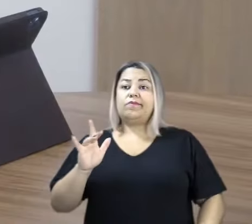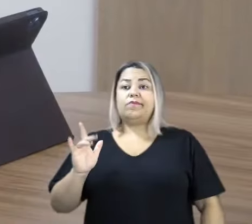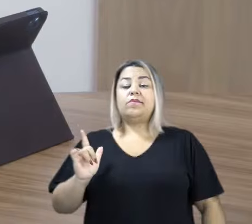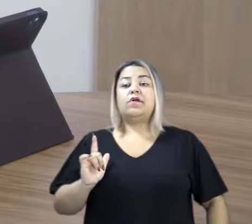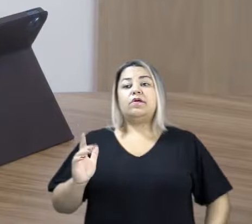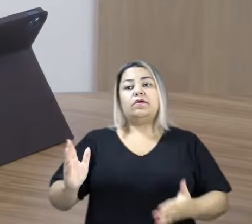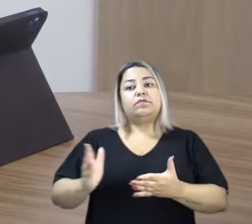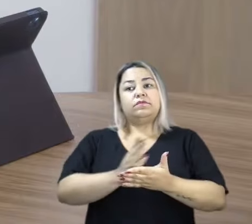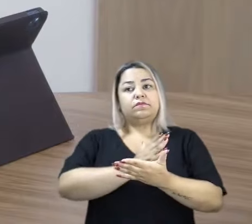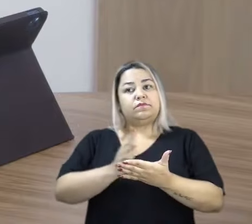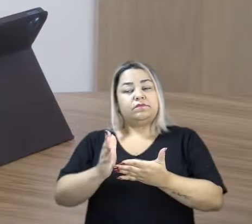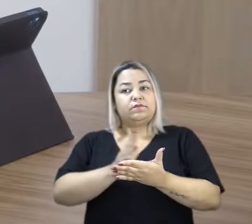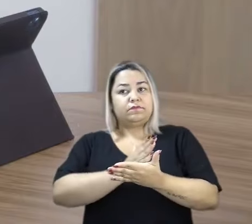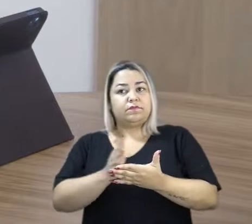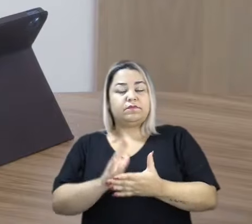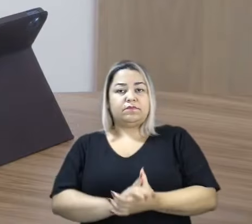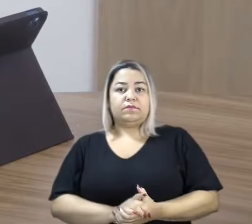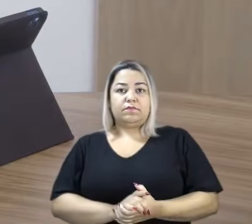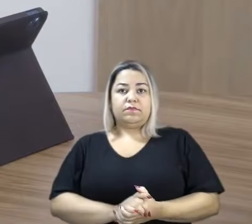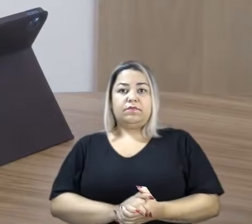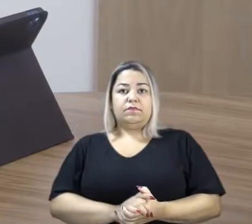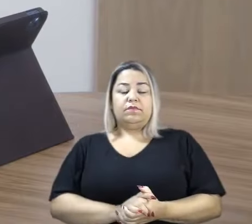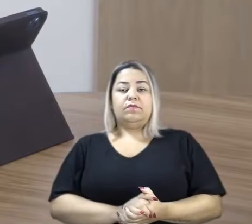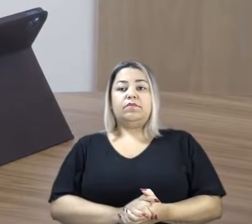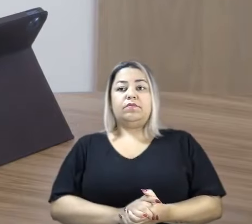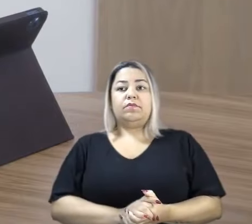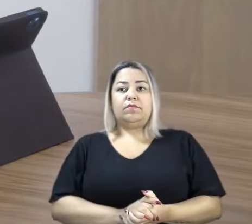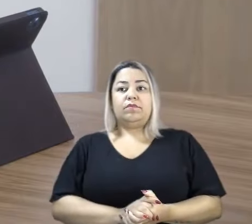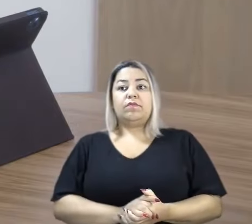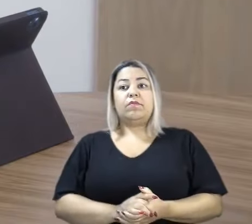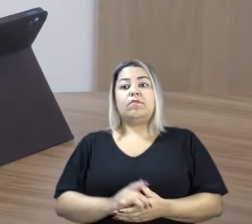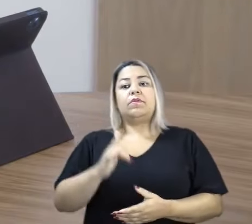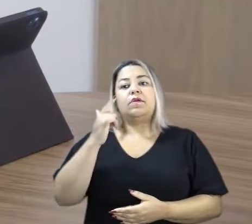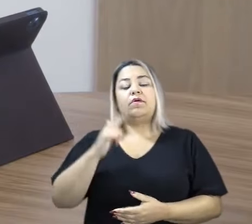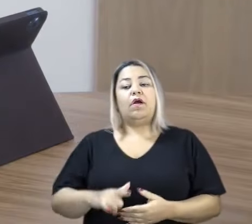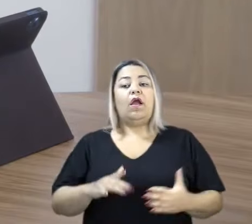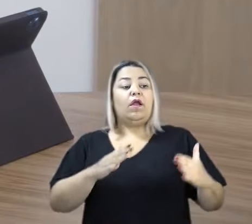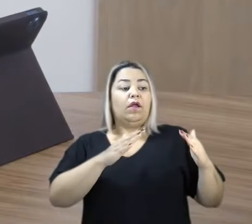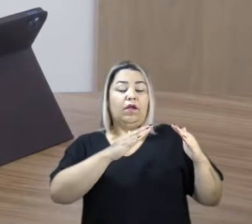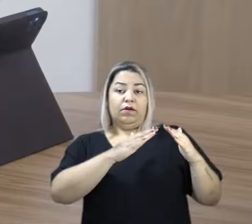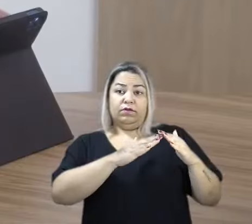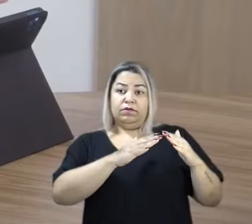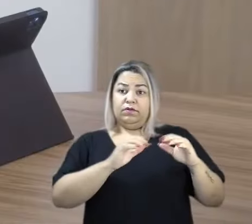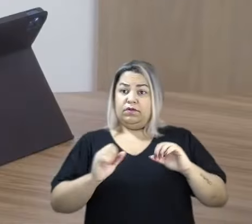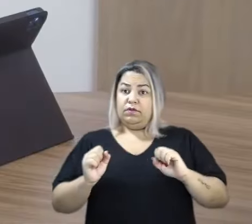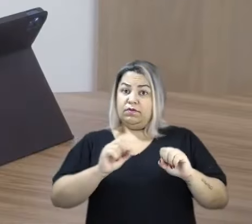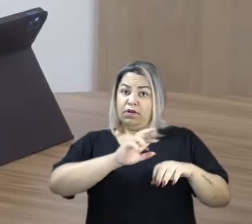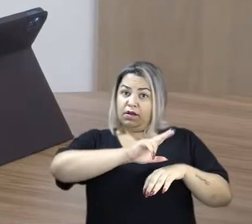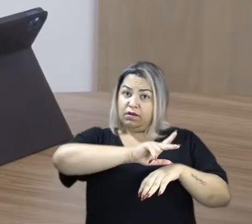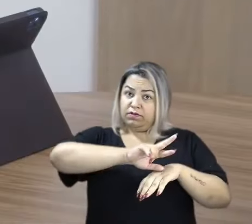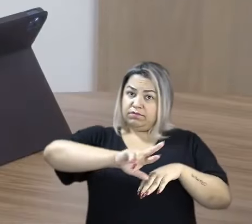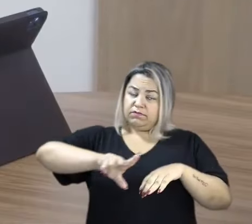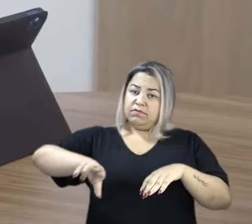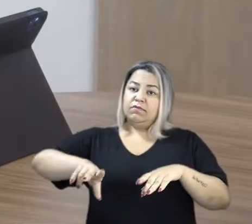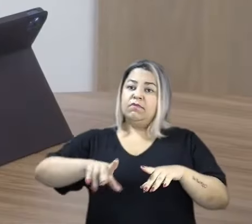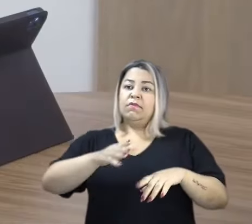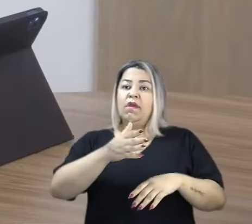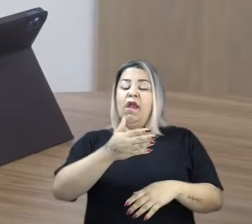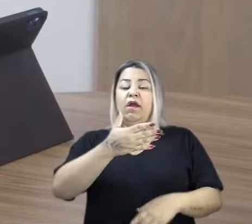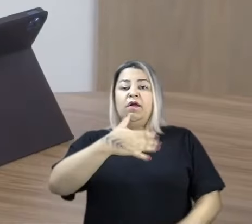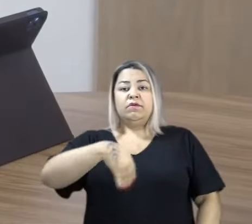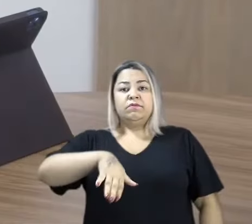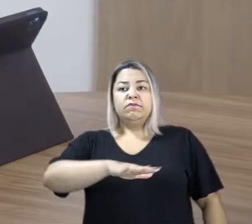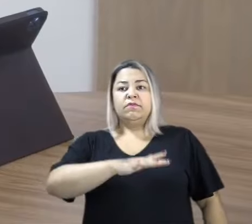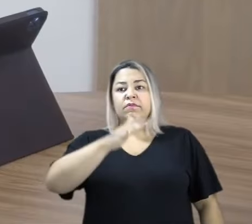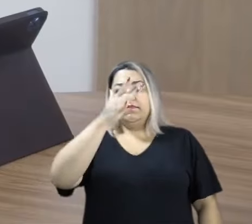alguma semelhança, né, com outras casas, até porque somos diversos e os públicos, né, se a